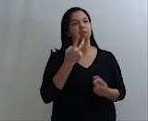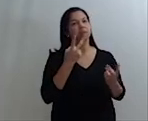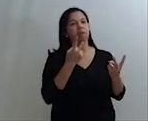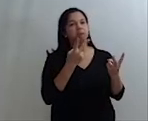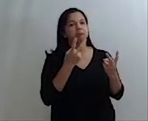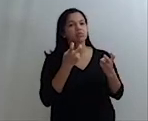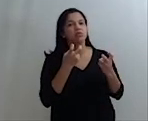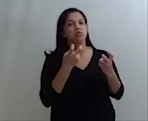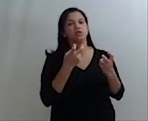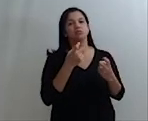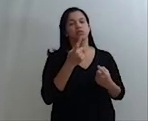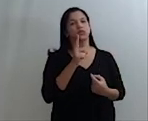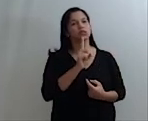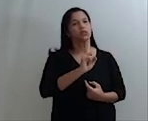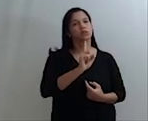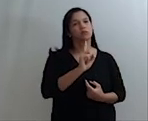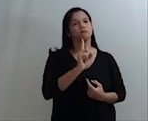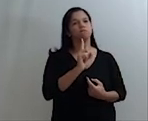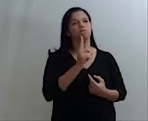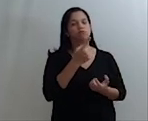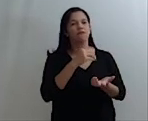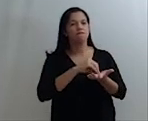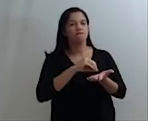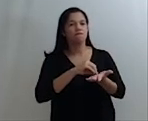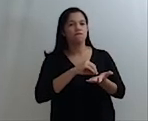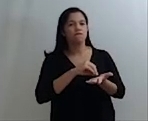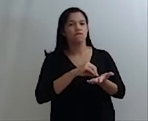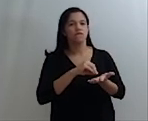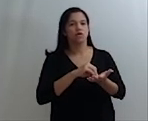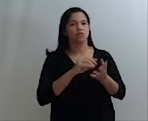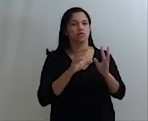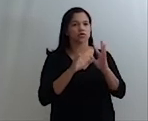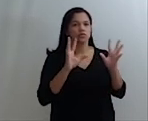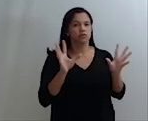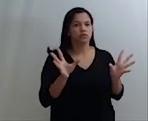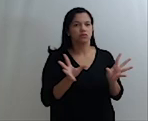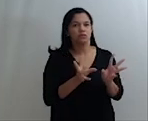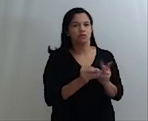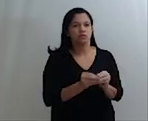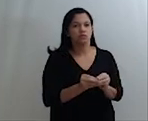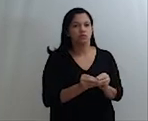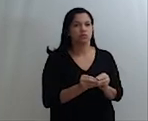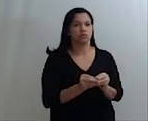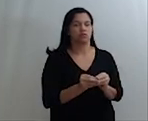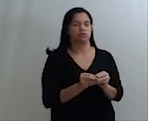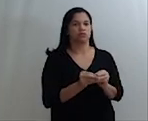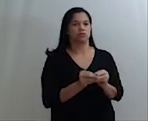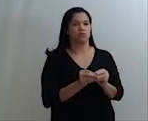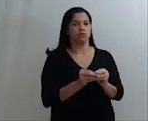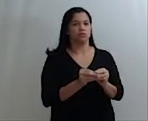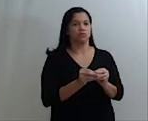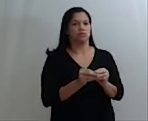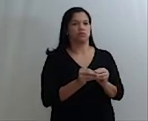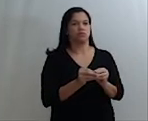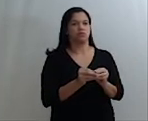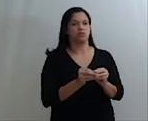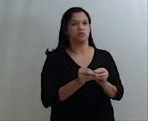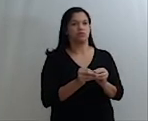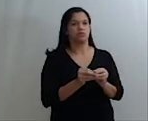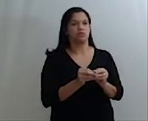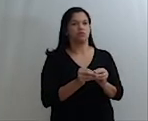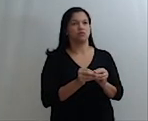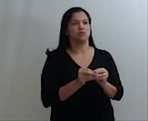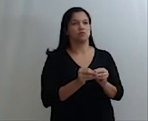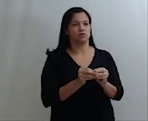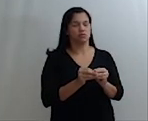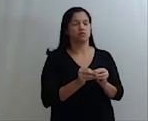divergência ali da das conclusões pelo menos com relação às conclusões eh do voto